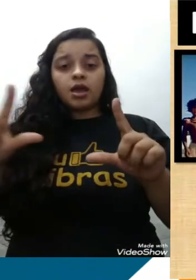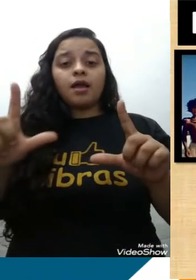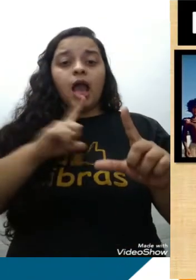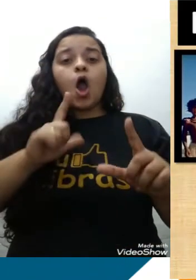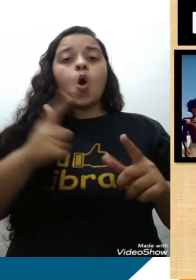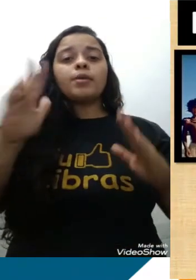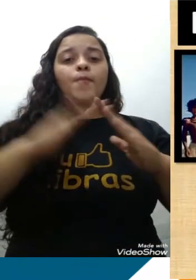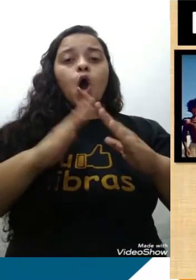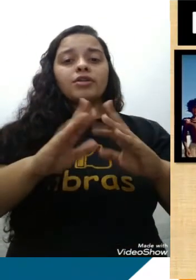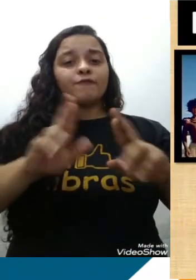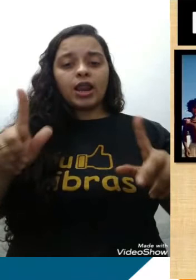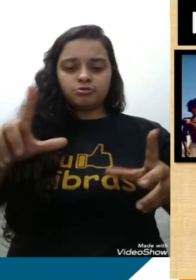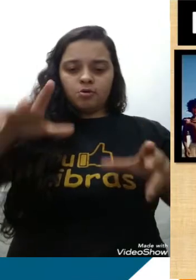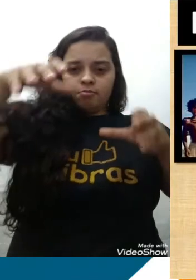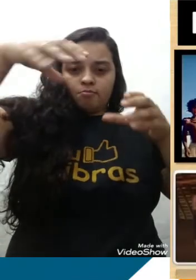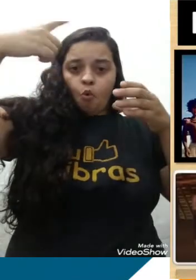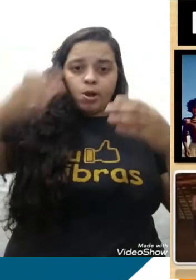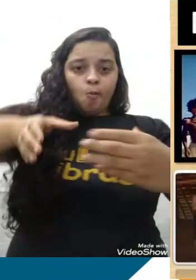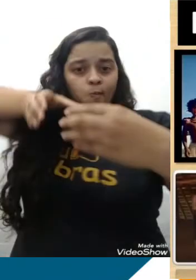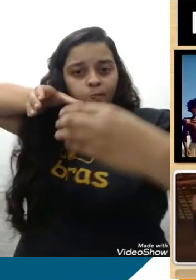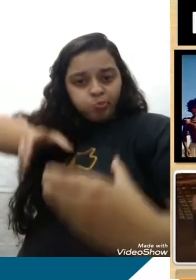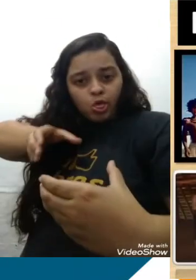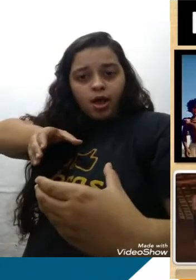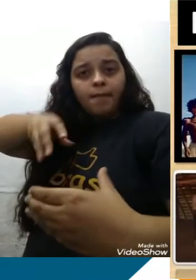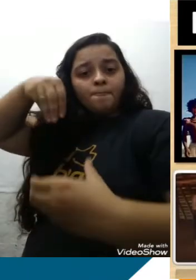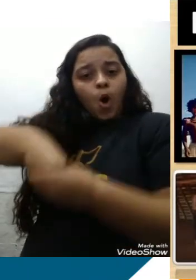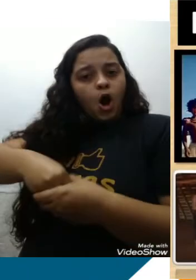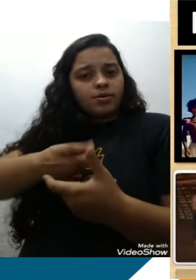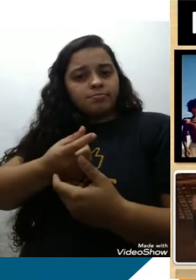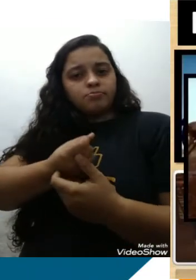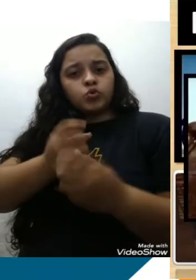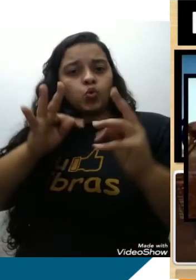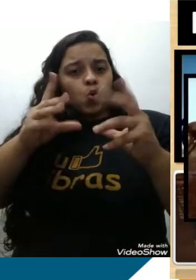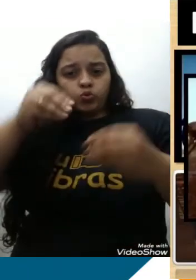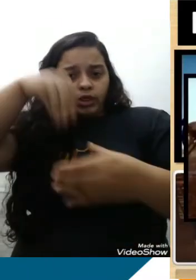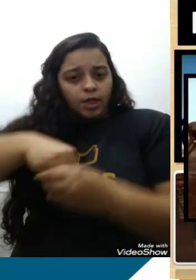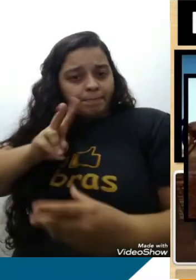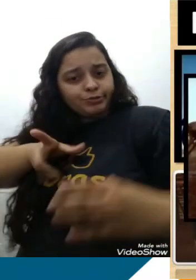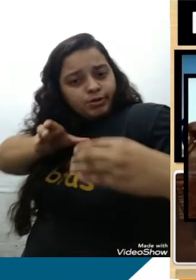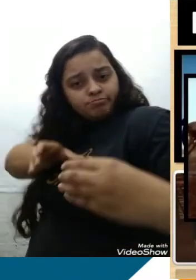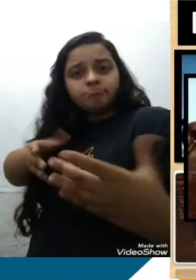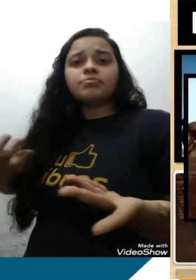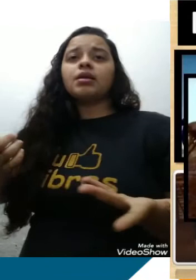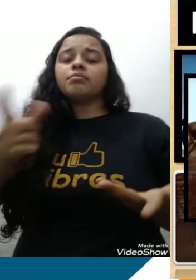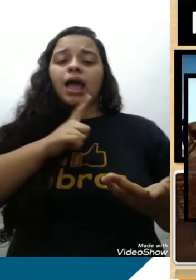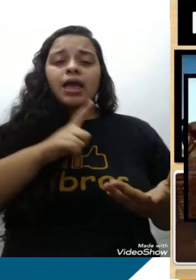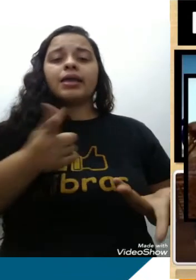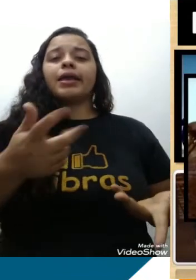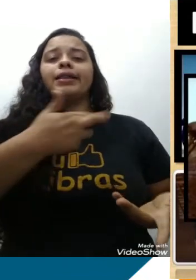oca central onde todos convivem nessa mesma oca. Então, diferentes rituais, deuses. São sociedades que podem